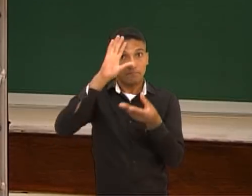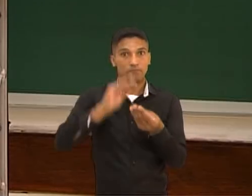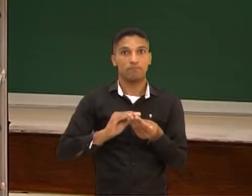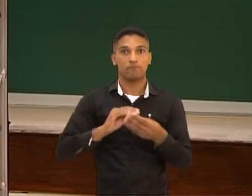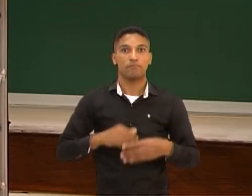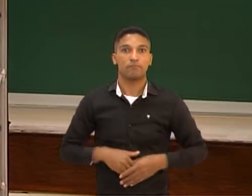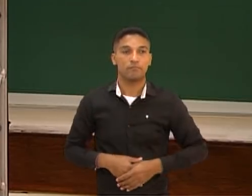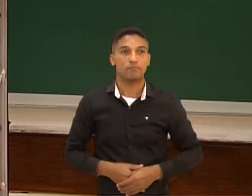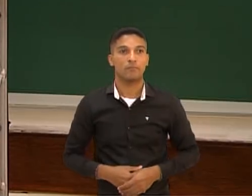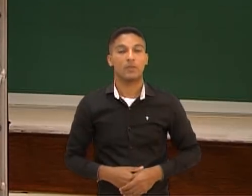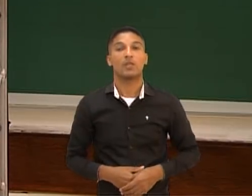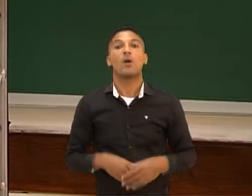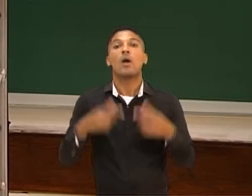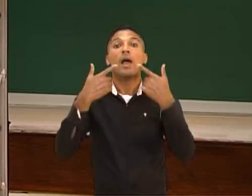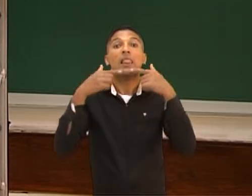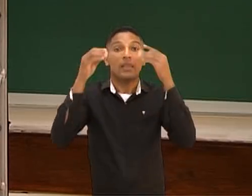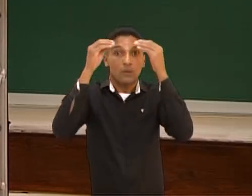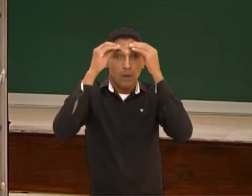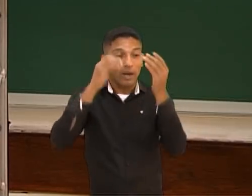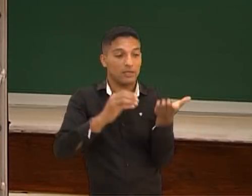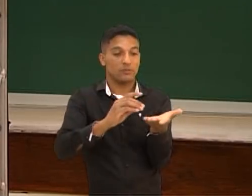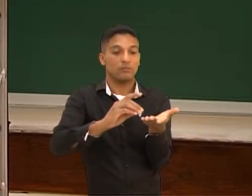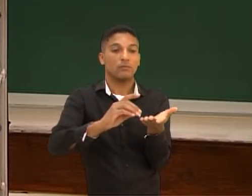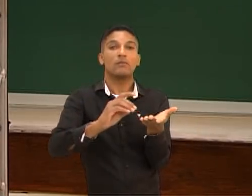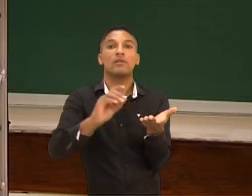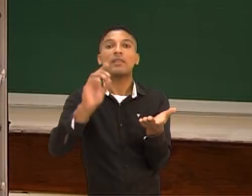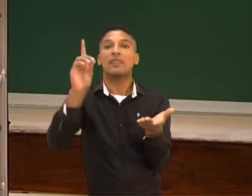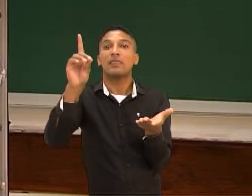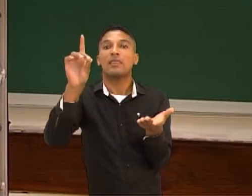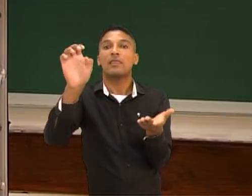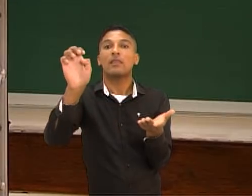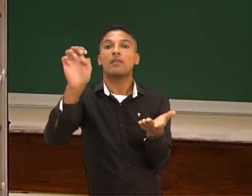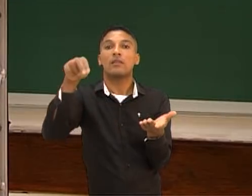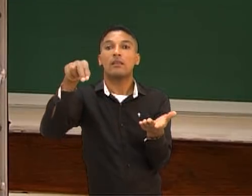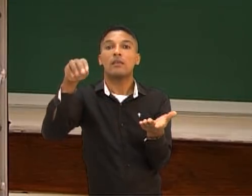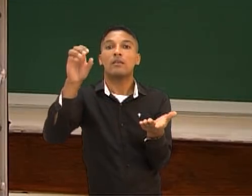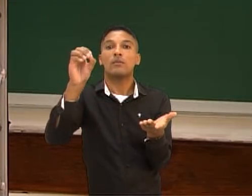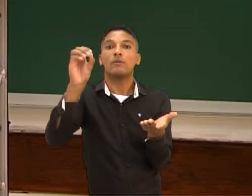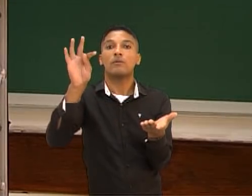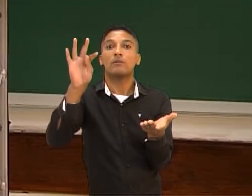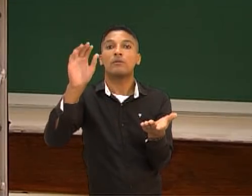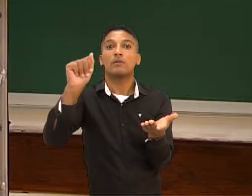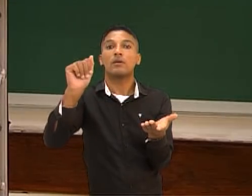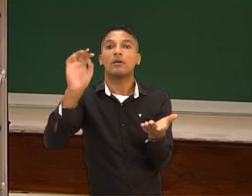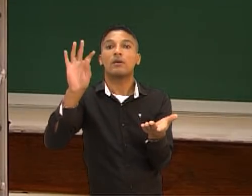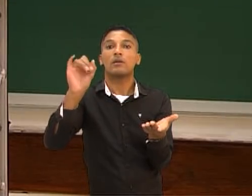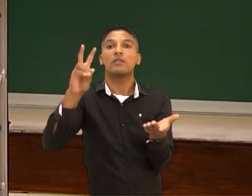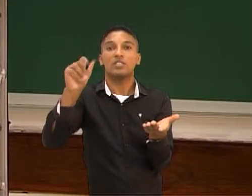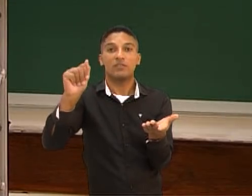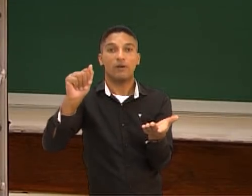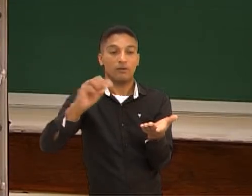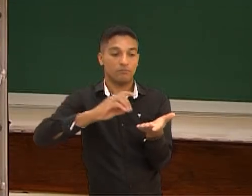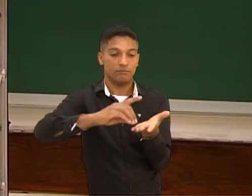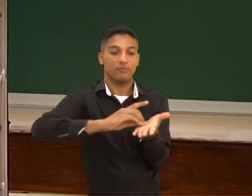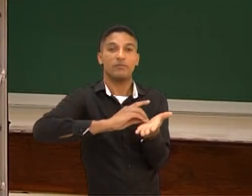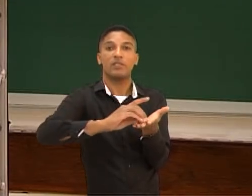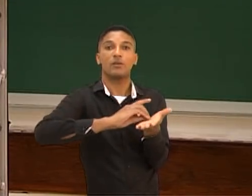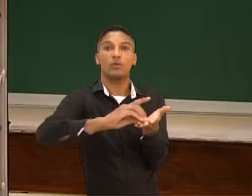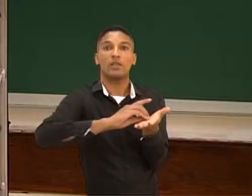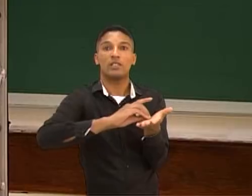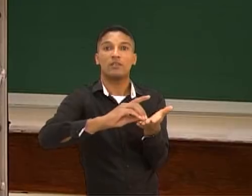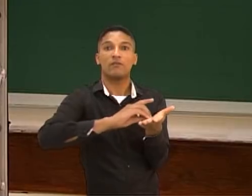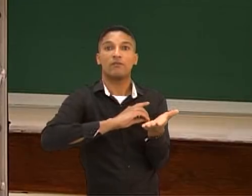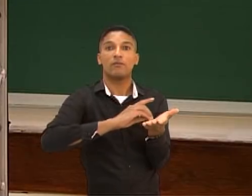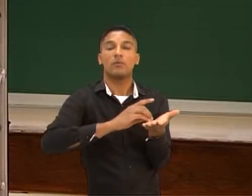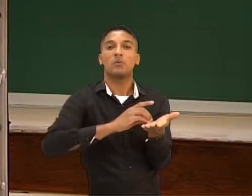ser denotativa, né? Não pode ser conotativa. Por que denotativa? Porque tem que ser uma linguagem que se aproxime do real, né? A